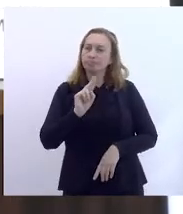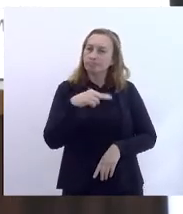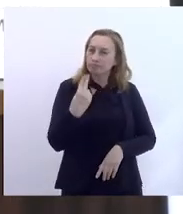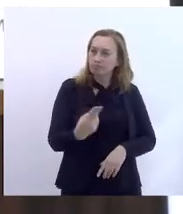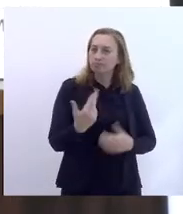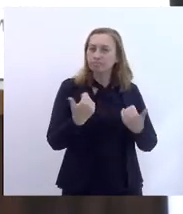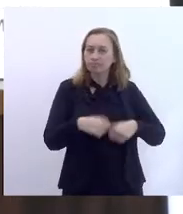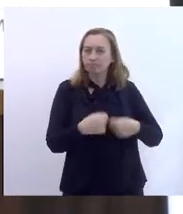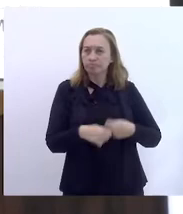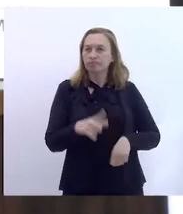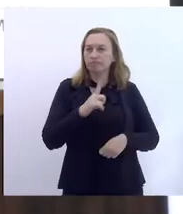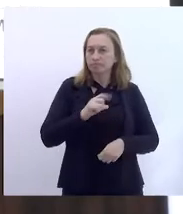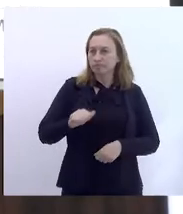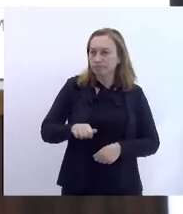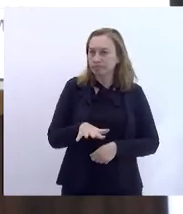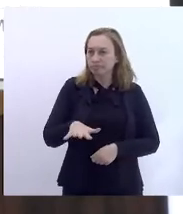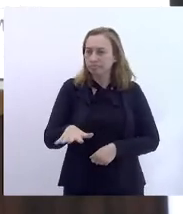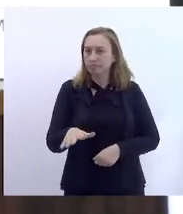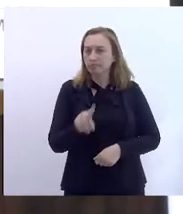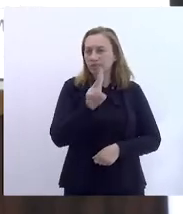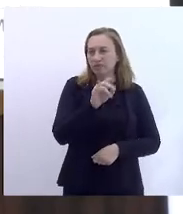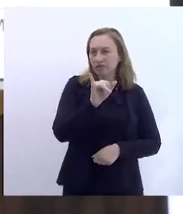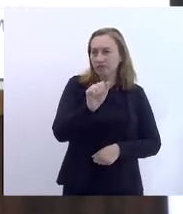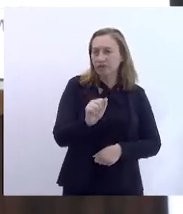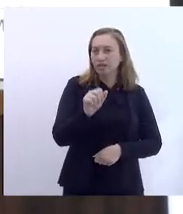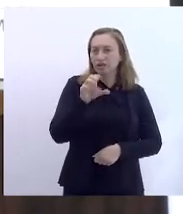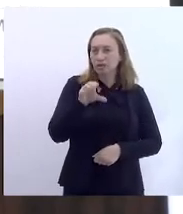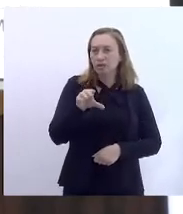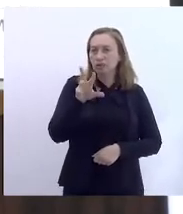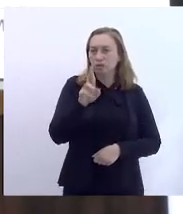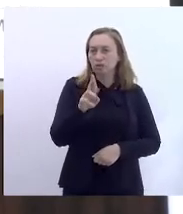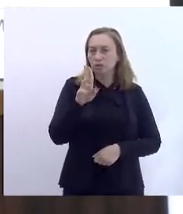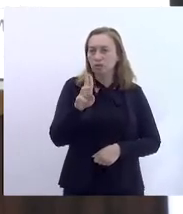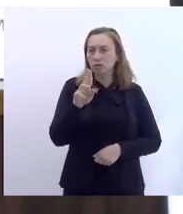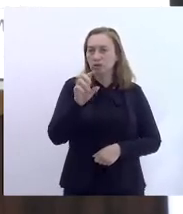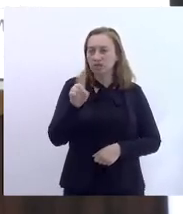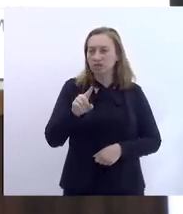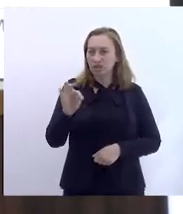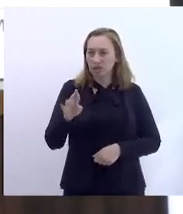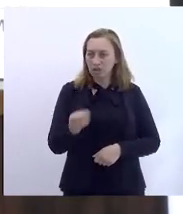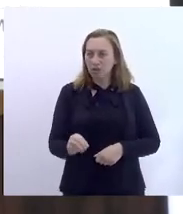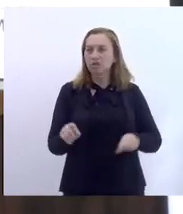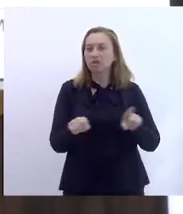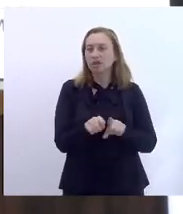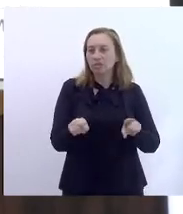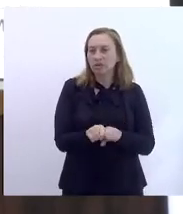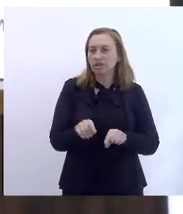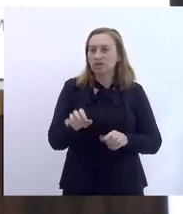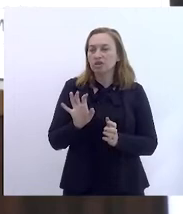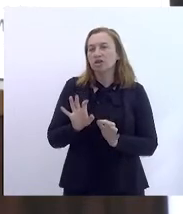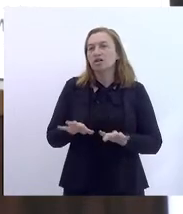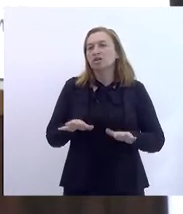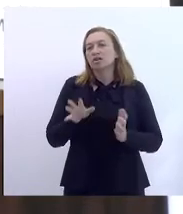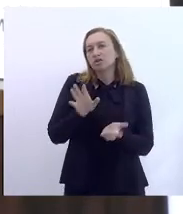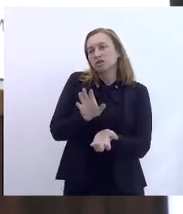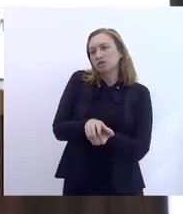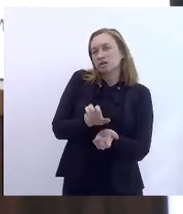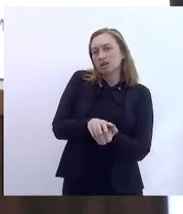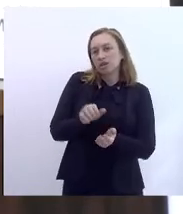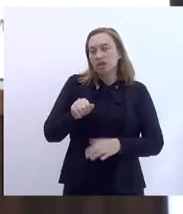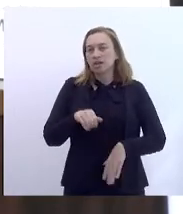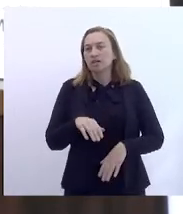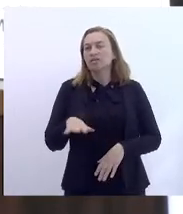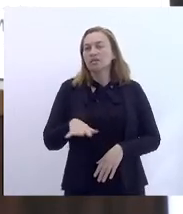deveriam existir em comunidade como a Vila Cruzeiro e como Jacarezinho até a dimensão disso né o jacaré